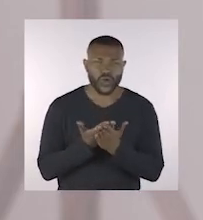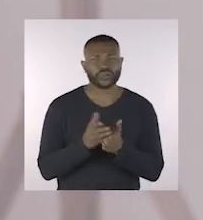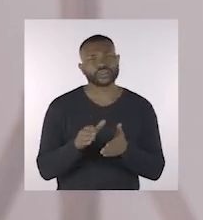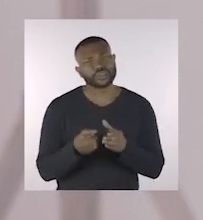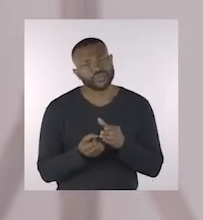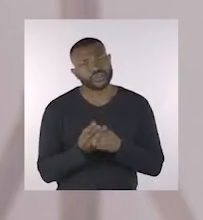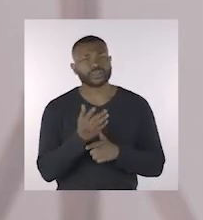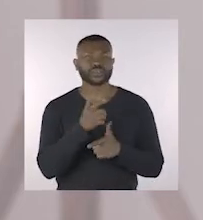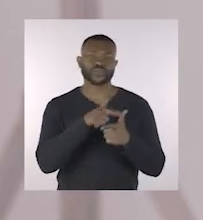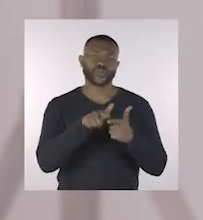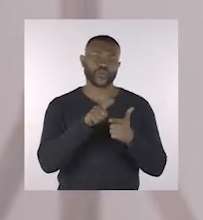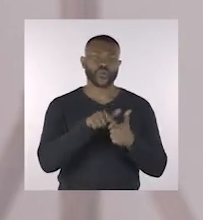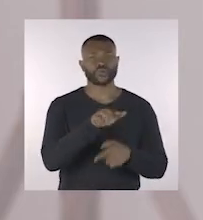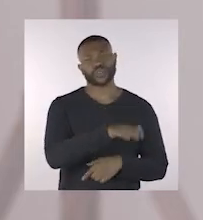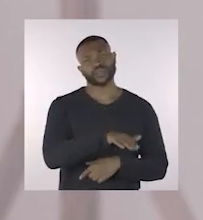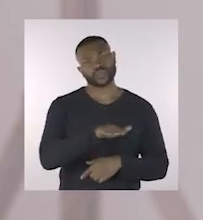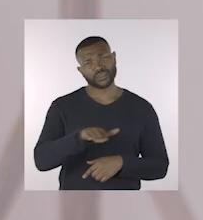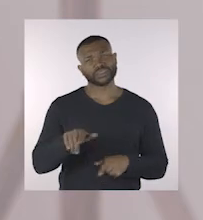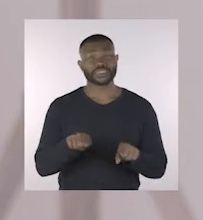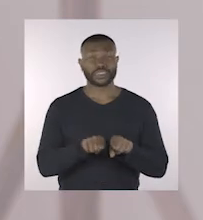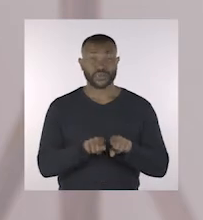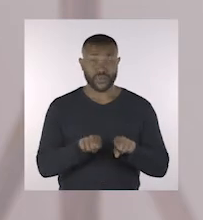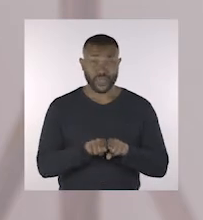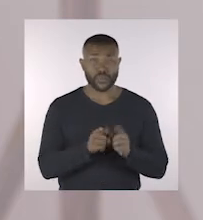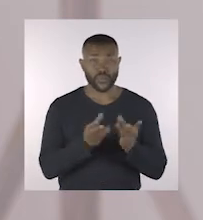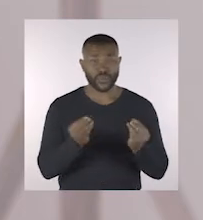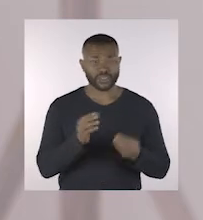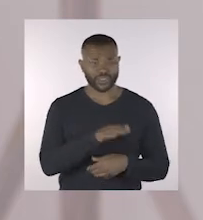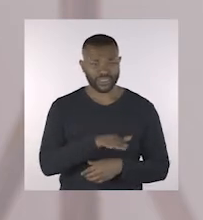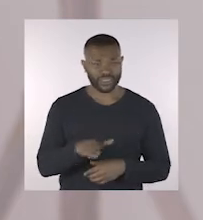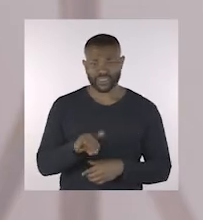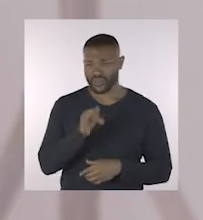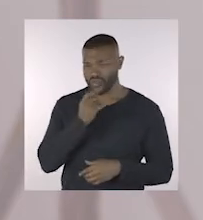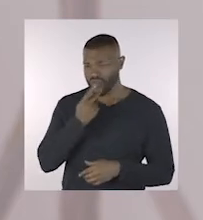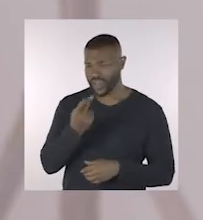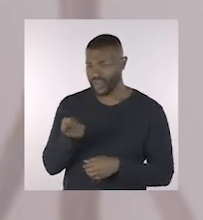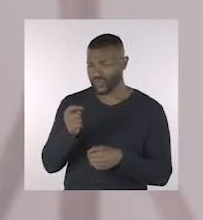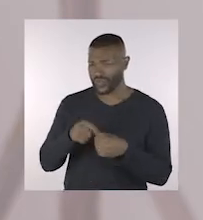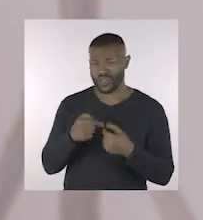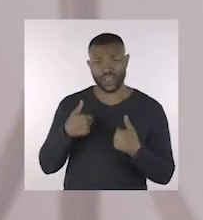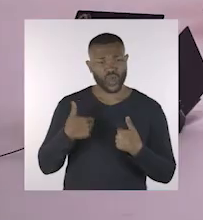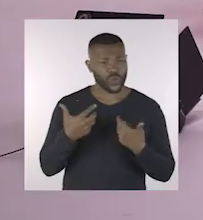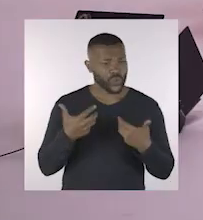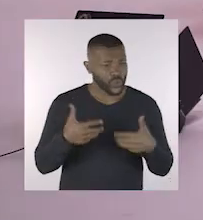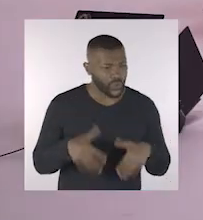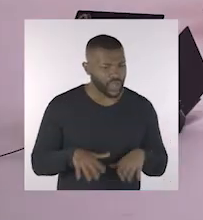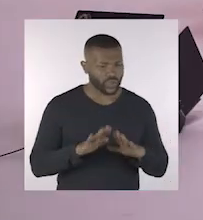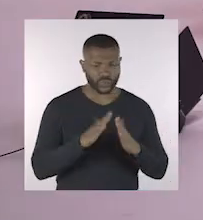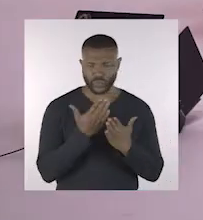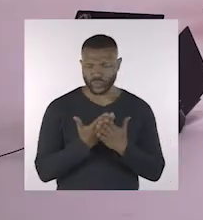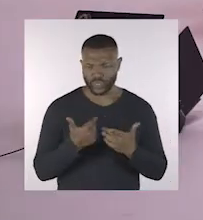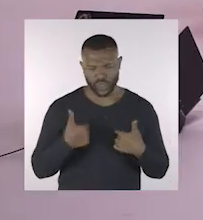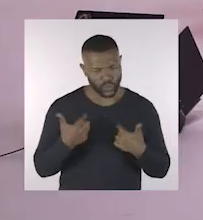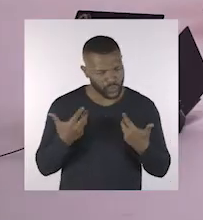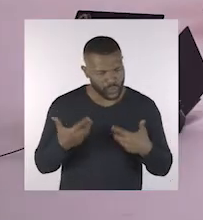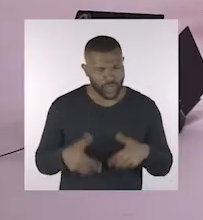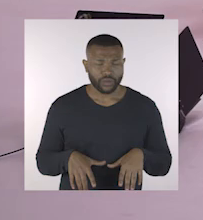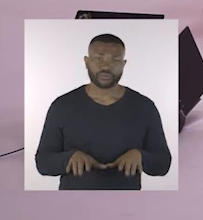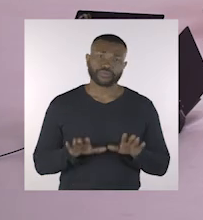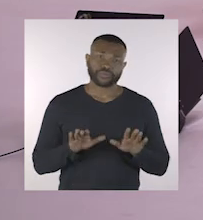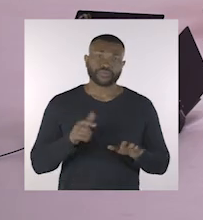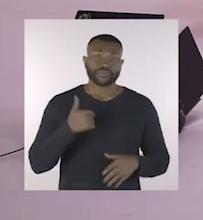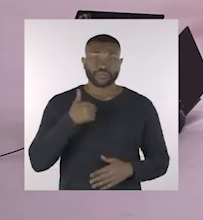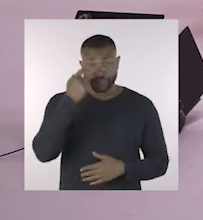escola isso cria problemas para as crianças também muitas crianças fala mal não quero voltar não quero não quero mais